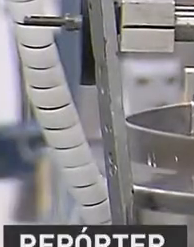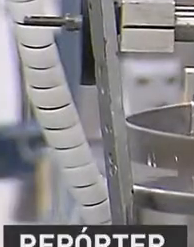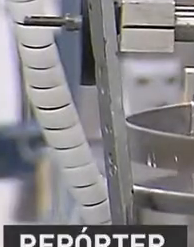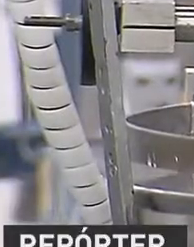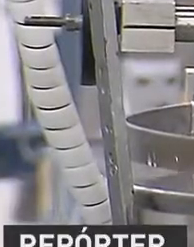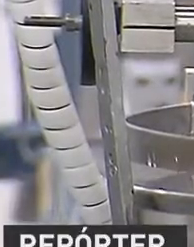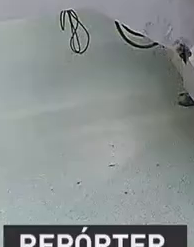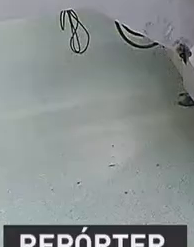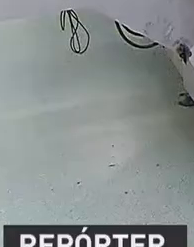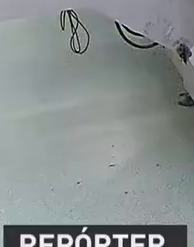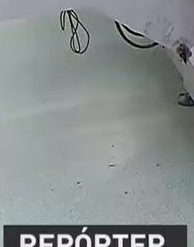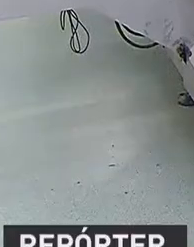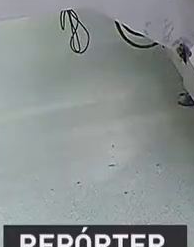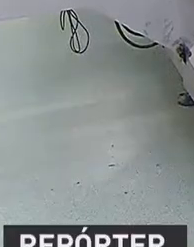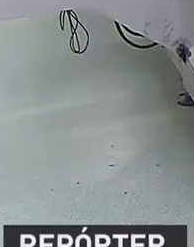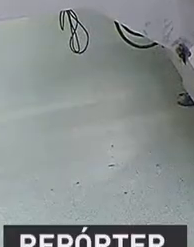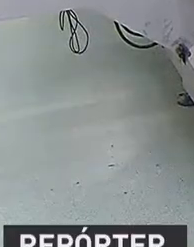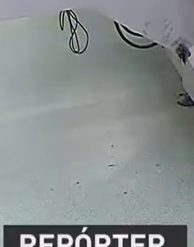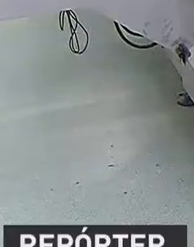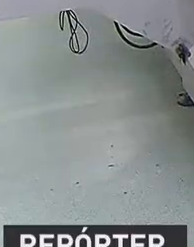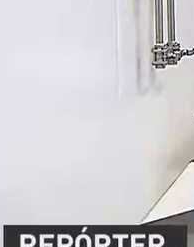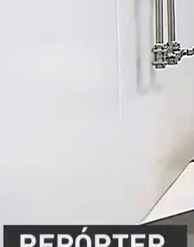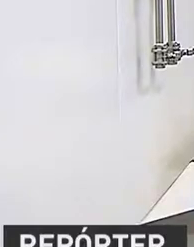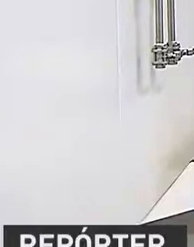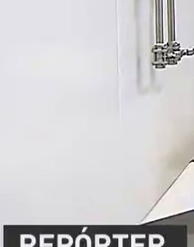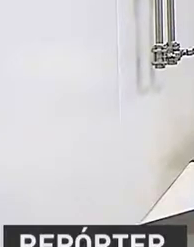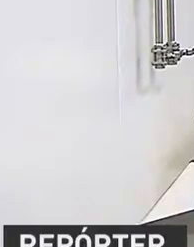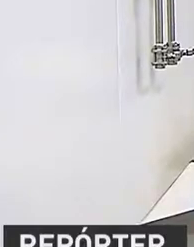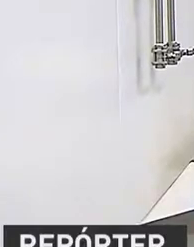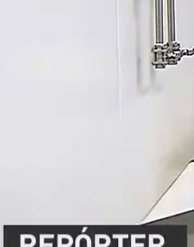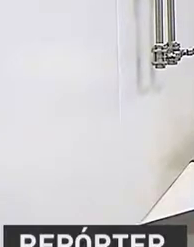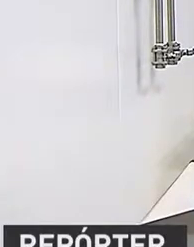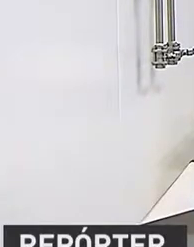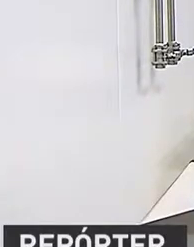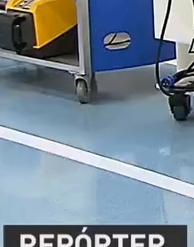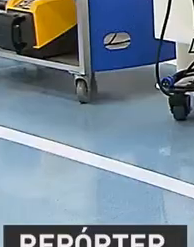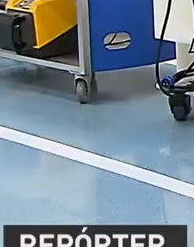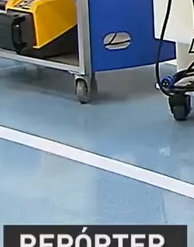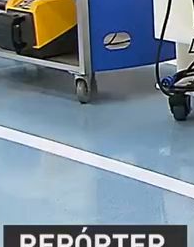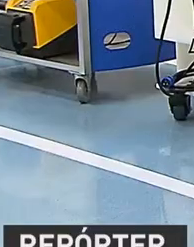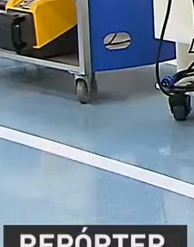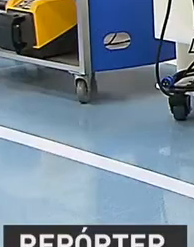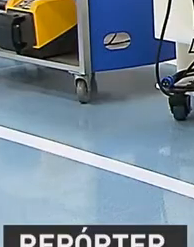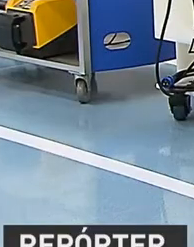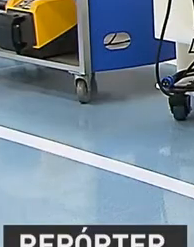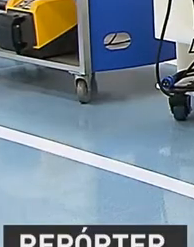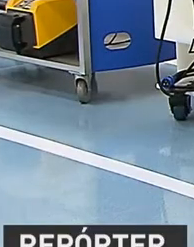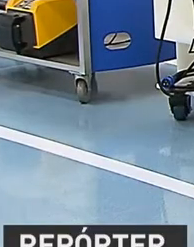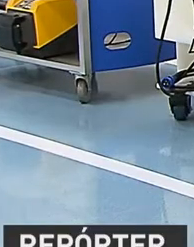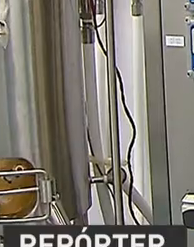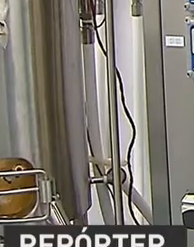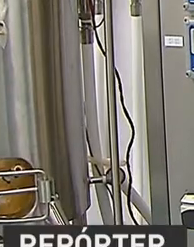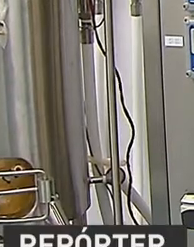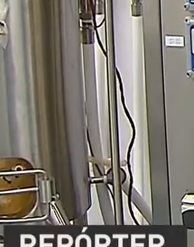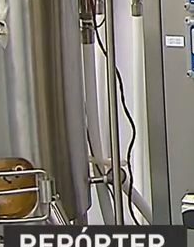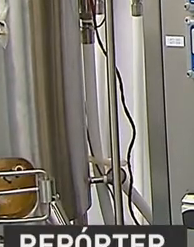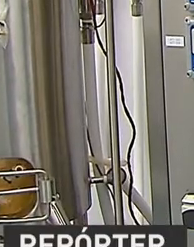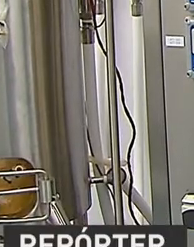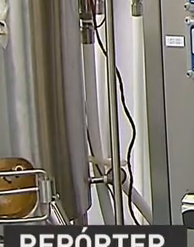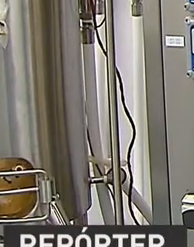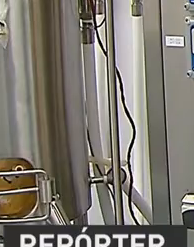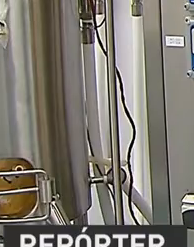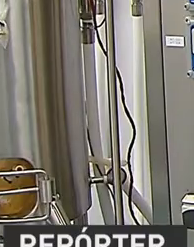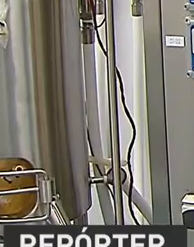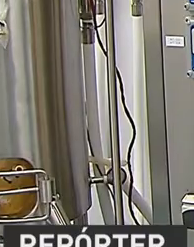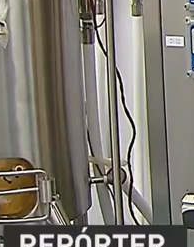unidade a linha de produção e os equipamentos de laboratórios são de última geração utilizam